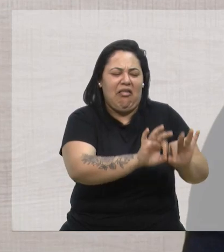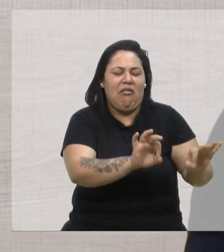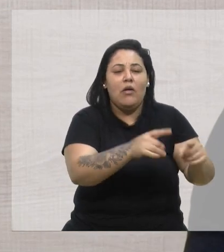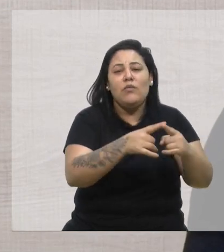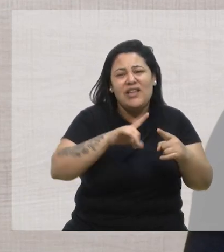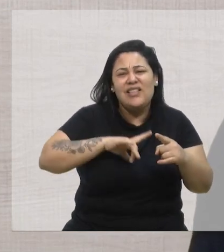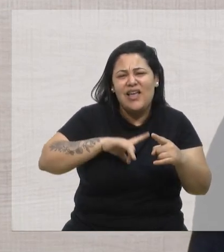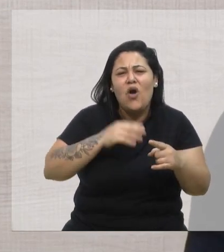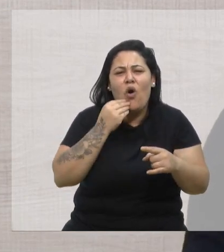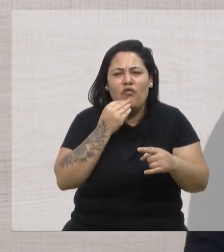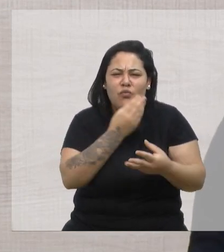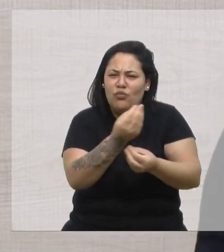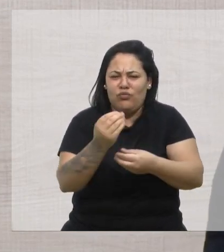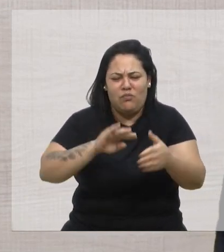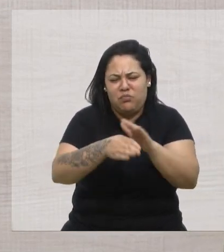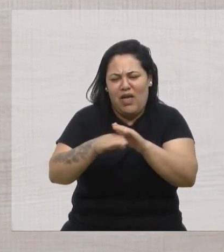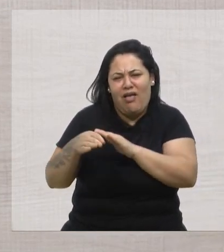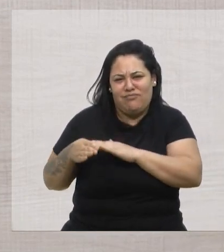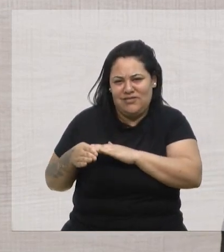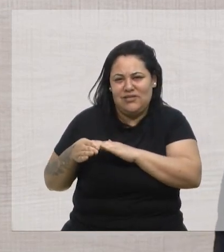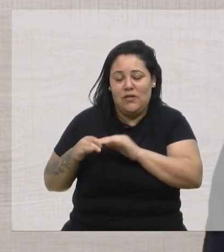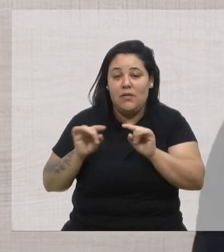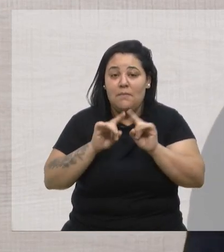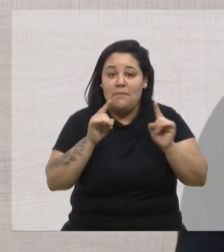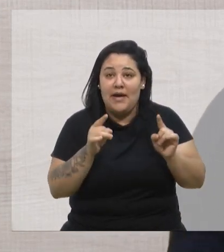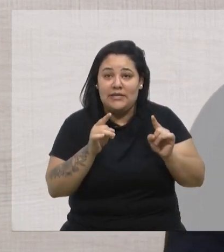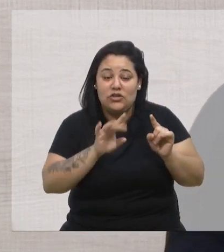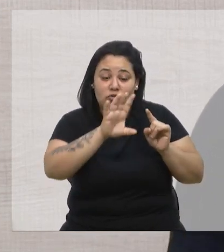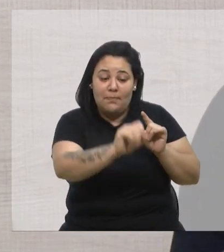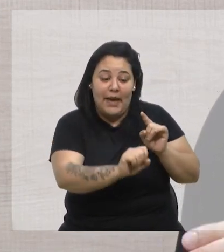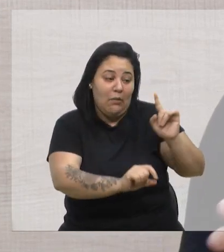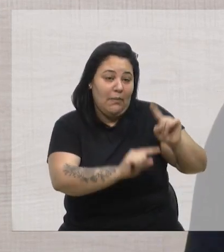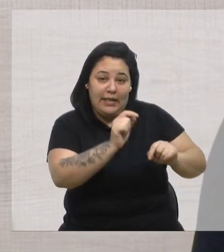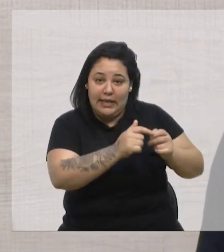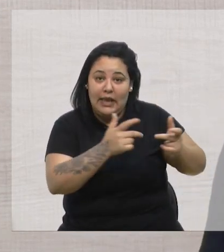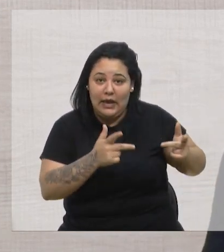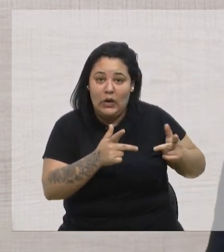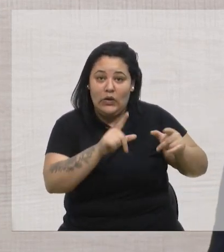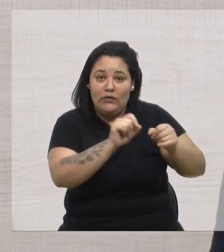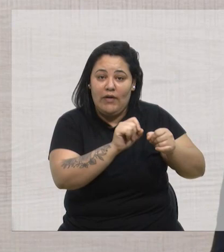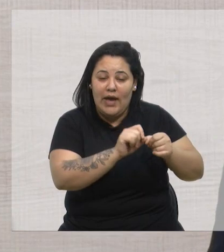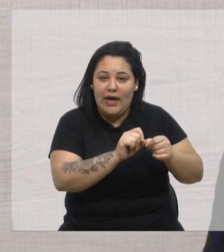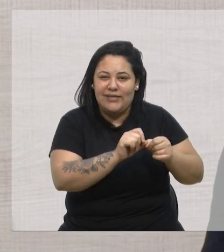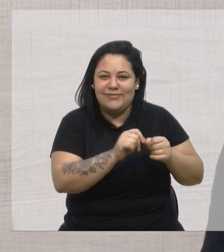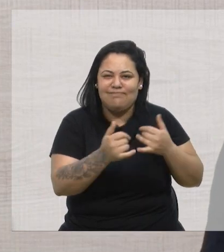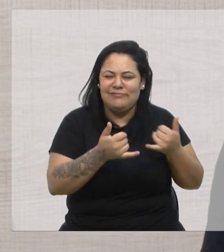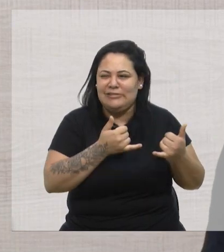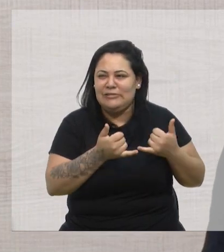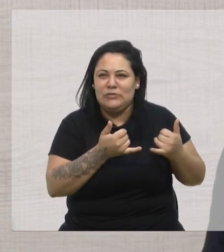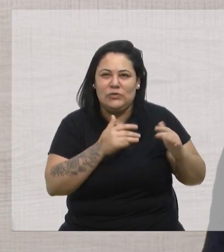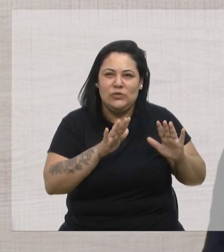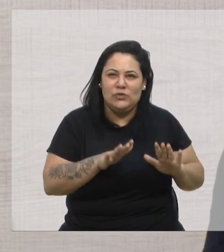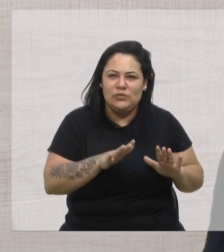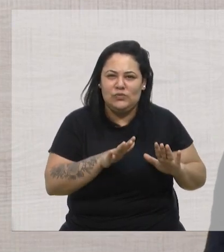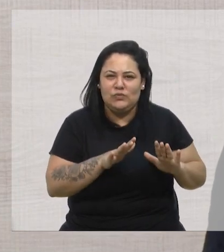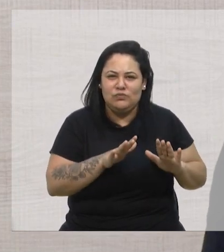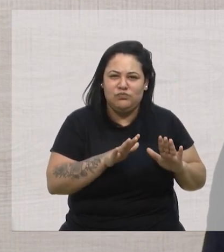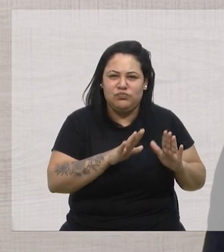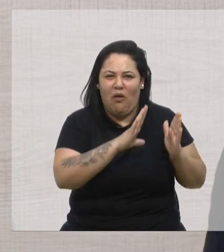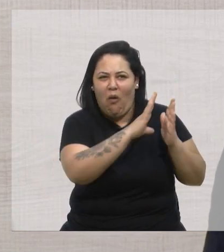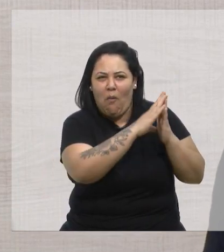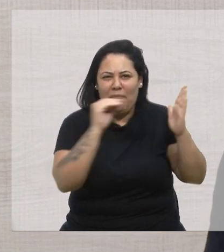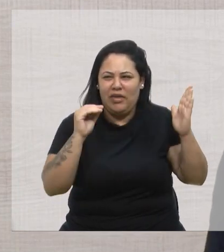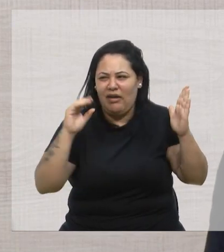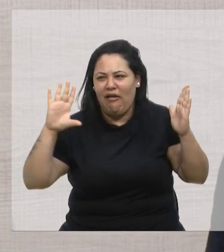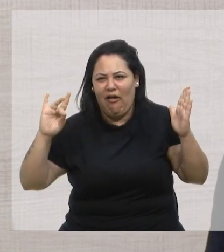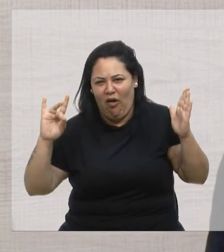pegar simplesmente, porque existem muitas adaptações em quadrinhos do Machado de Assis, mas sempre se pega um material e se faz meio que